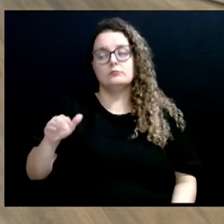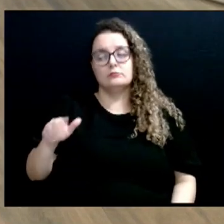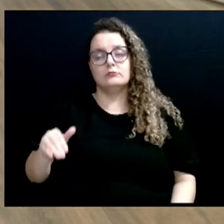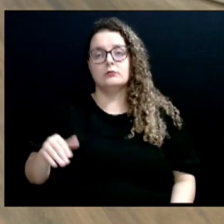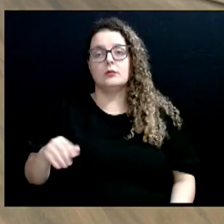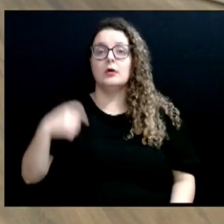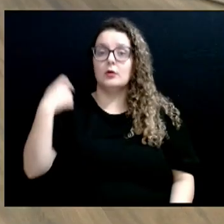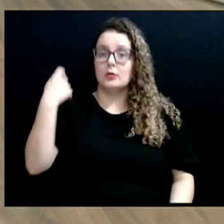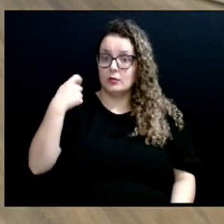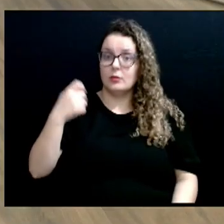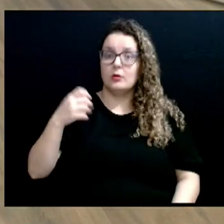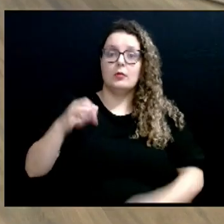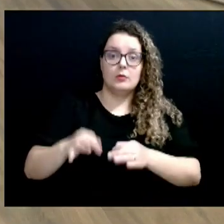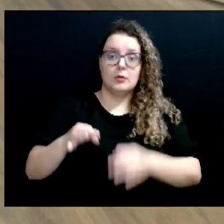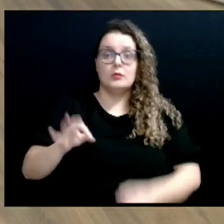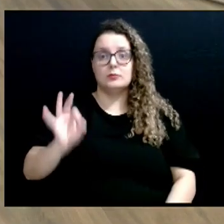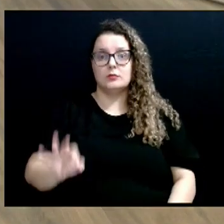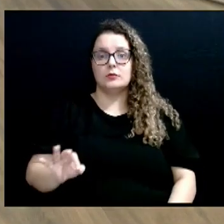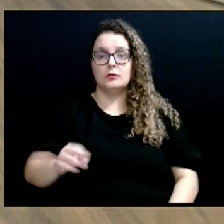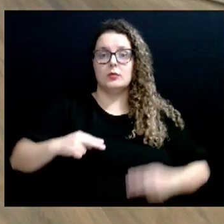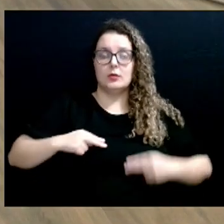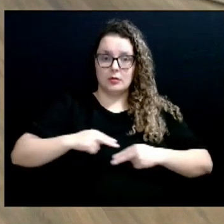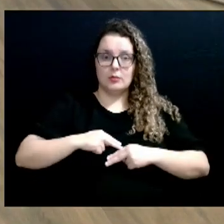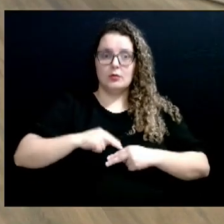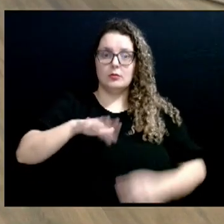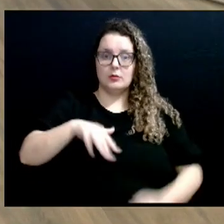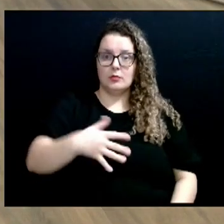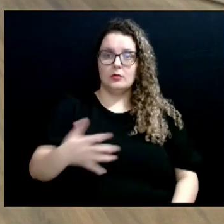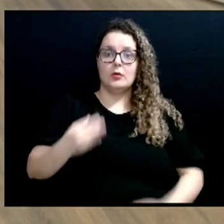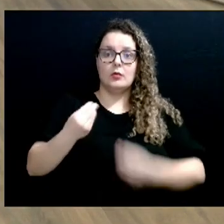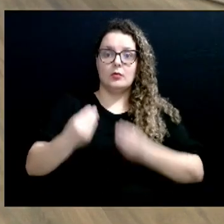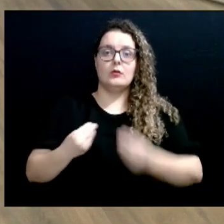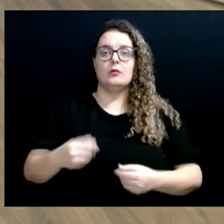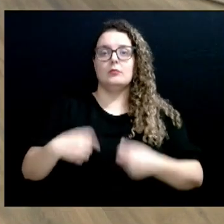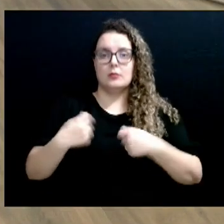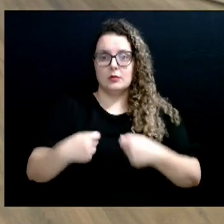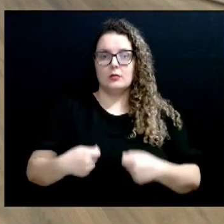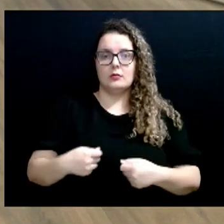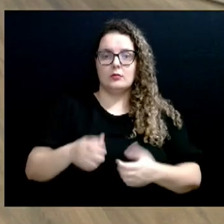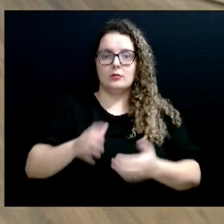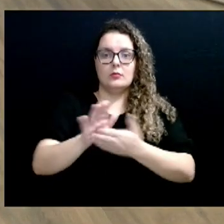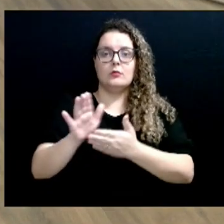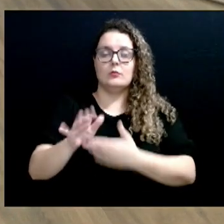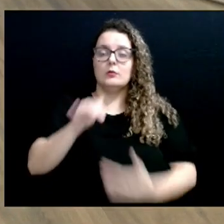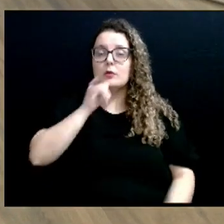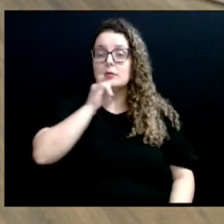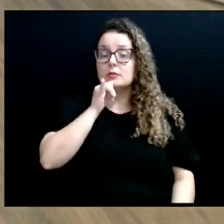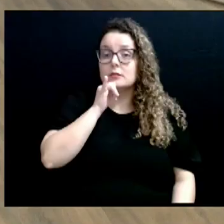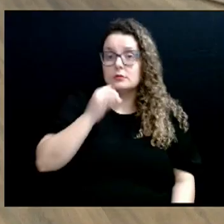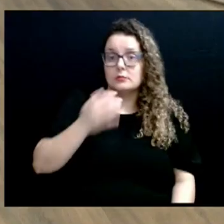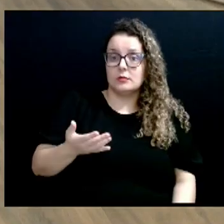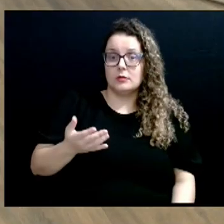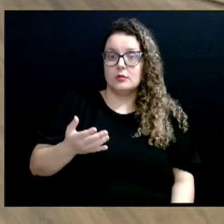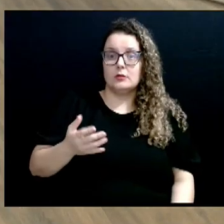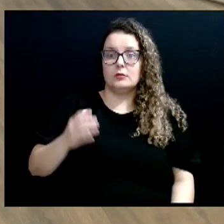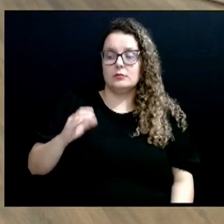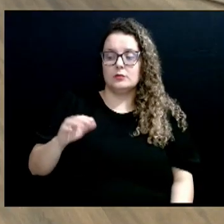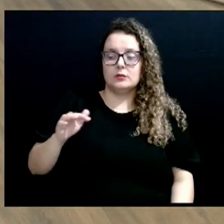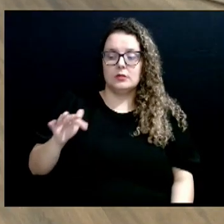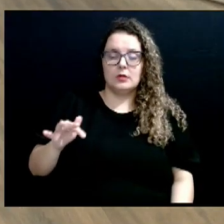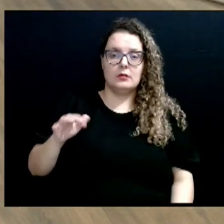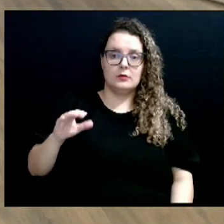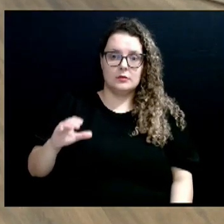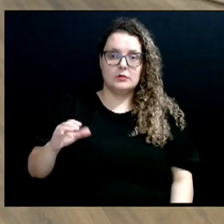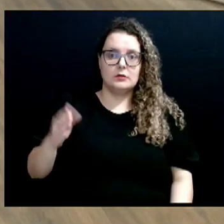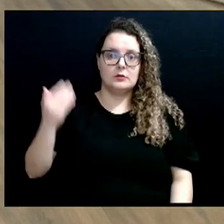justo. O Sebrae criou uma tabela de como deveria ser os custos. Por exemplo, um curso de CFC, até esse tempo atrás, a gente estava cobrando em média